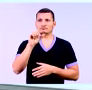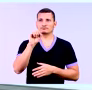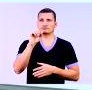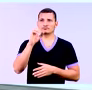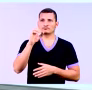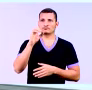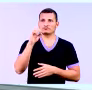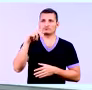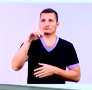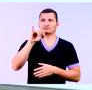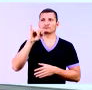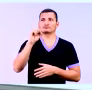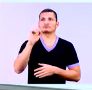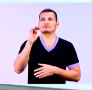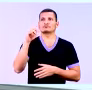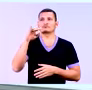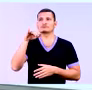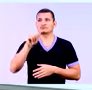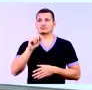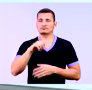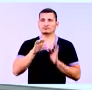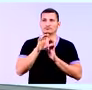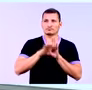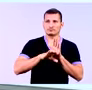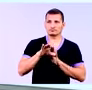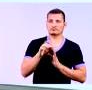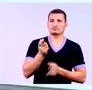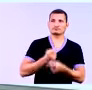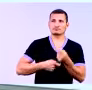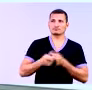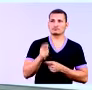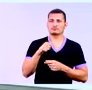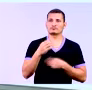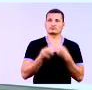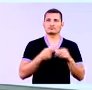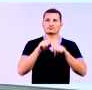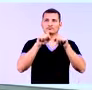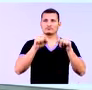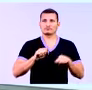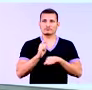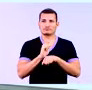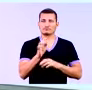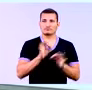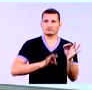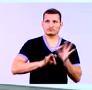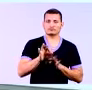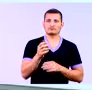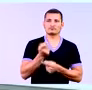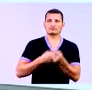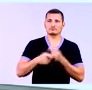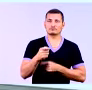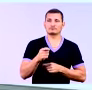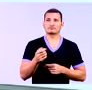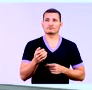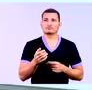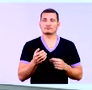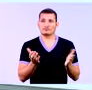conceito de transação. É dessa maneira que o sistema agenciador controla as transações. Agora, nós temos alguns